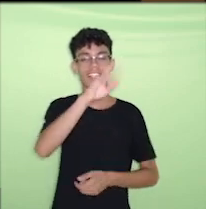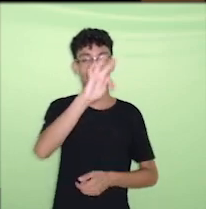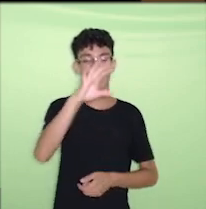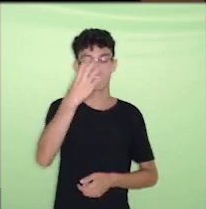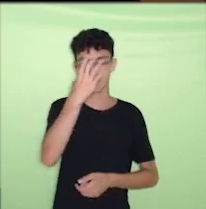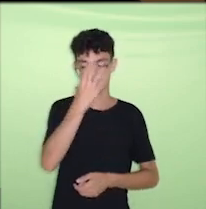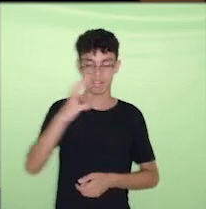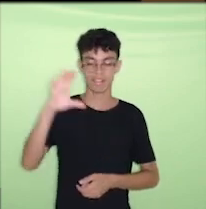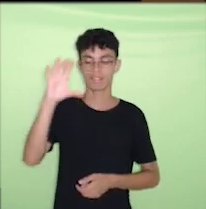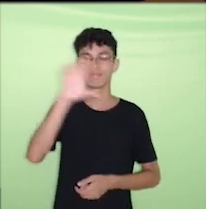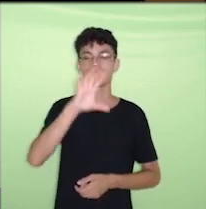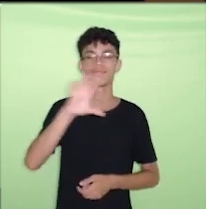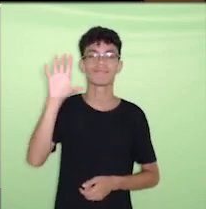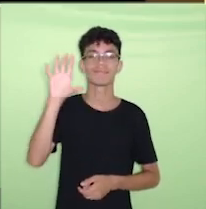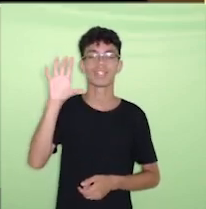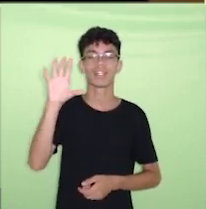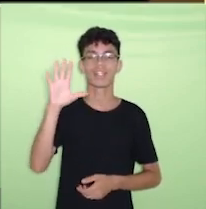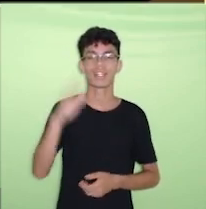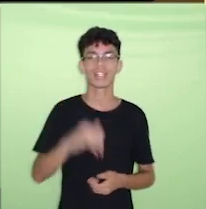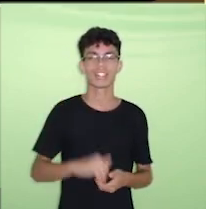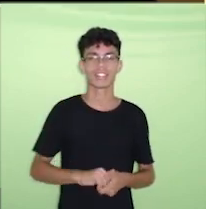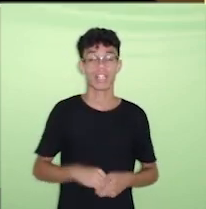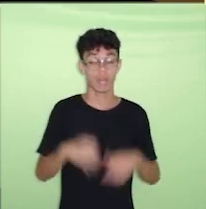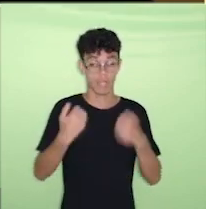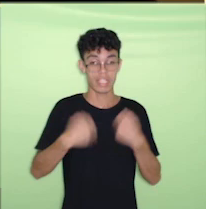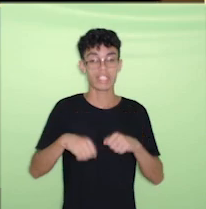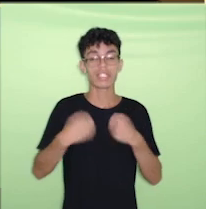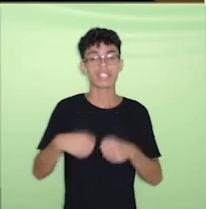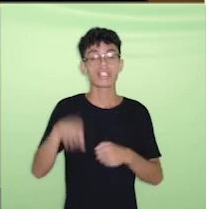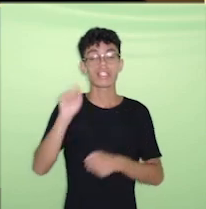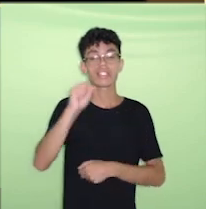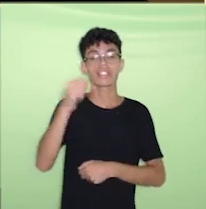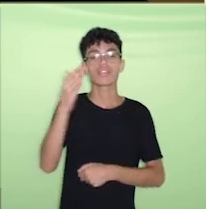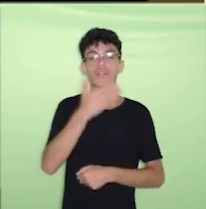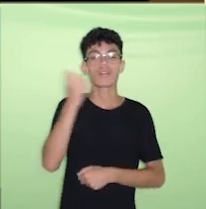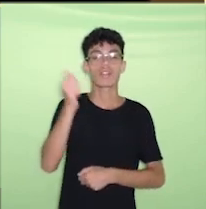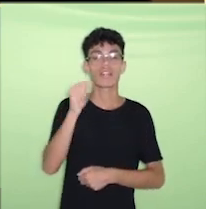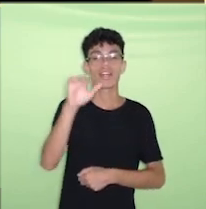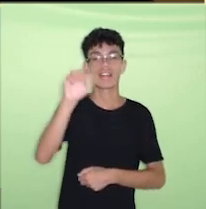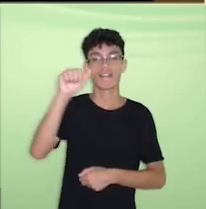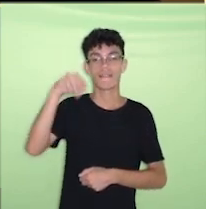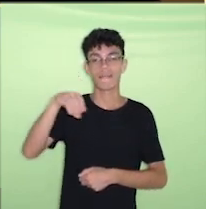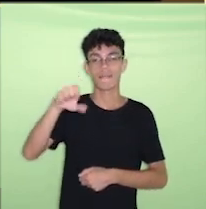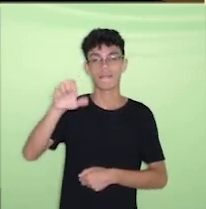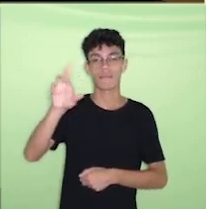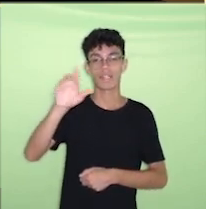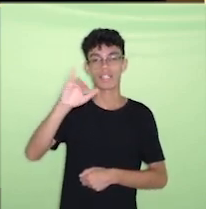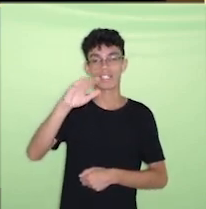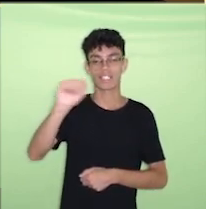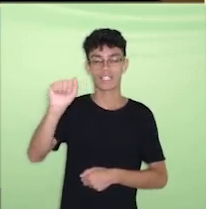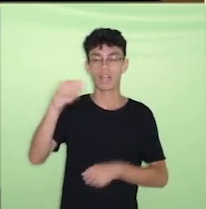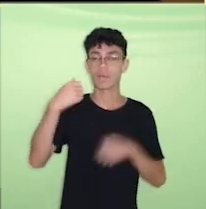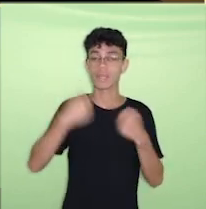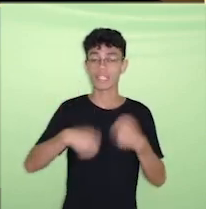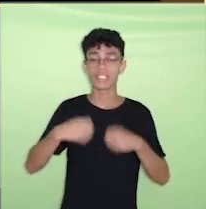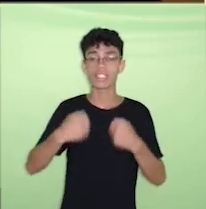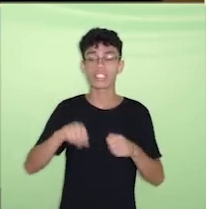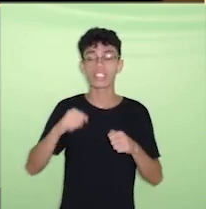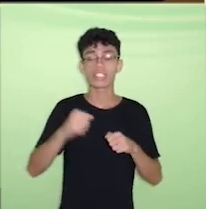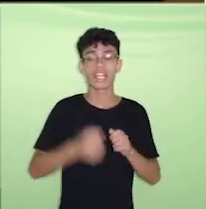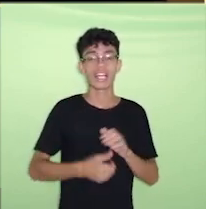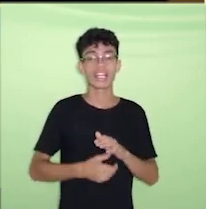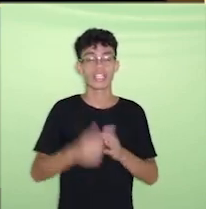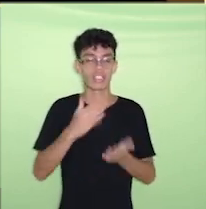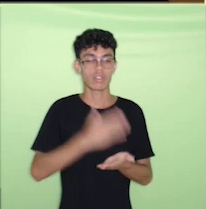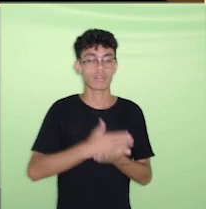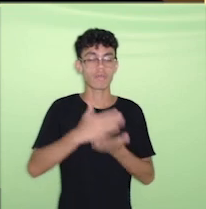estava necessário. Há muito necessário, sim. No caso de América, é imprescindível que logo de início ela